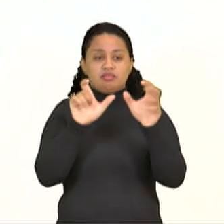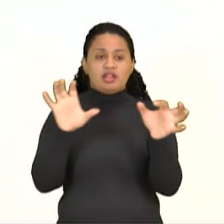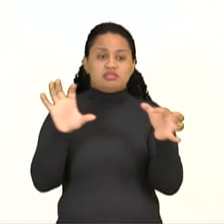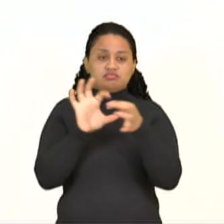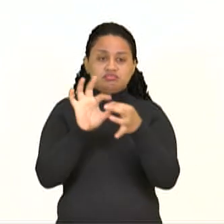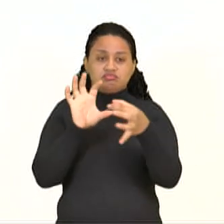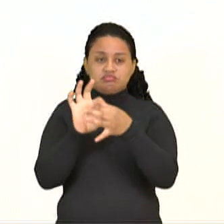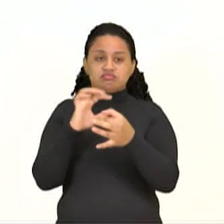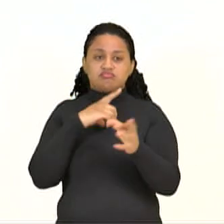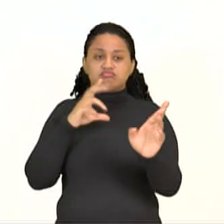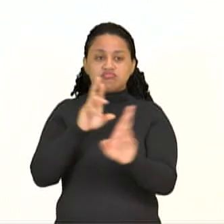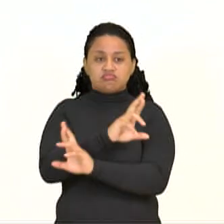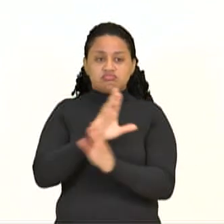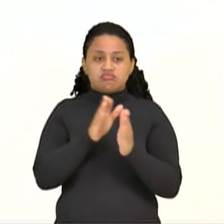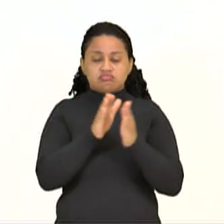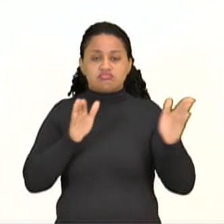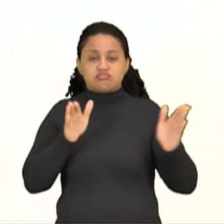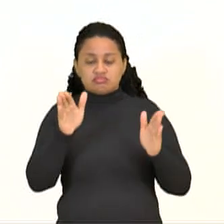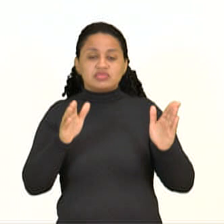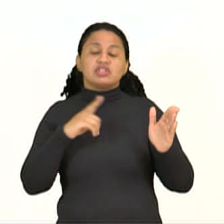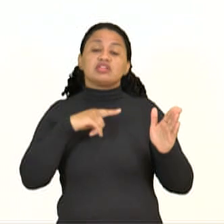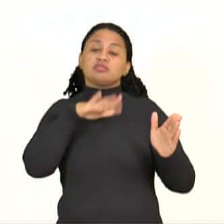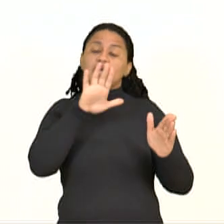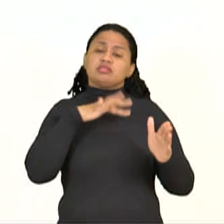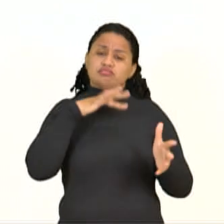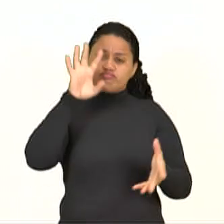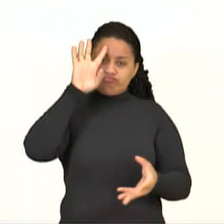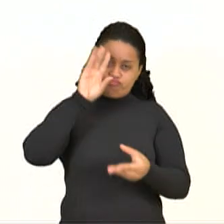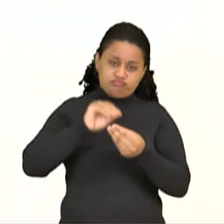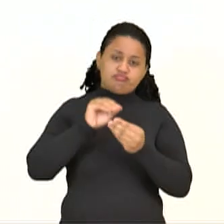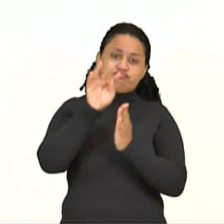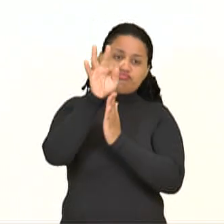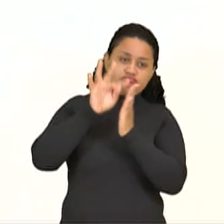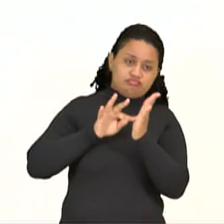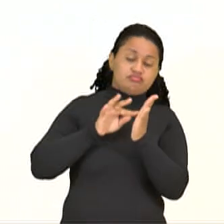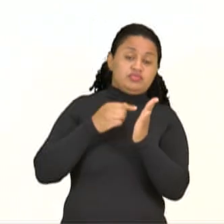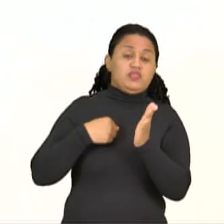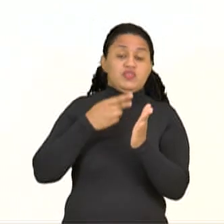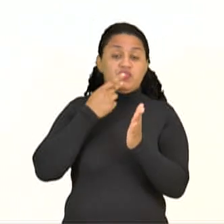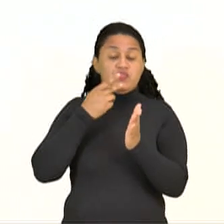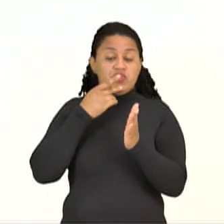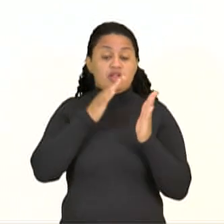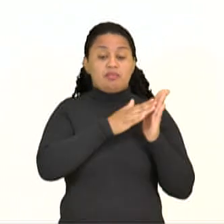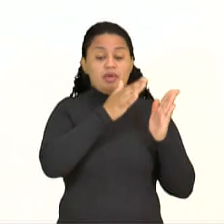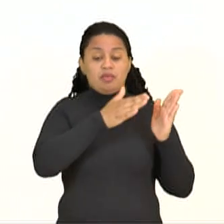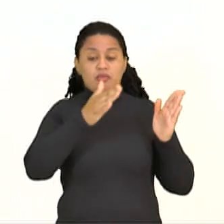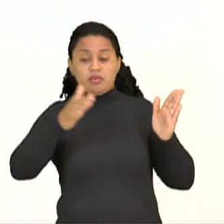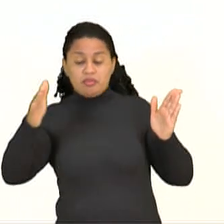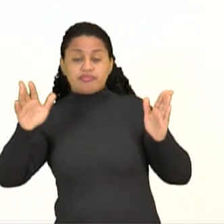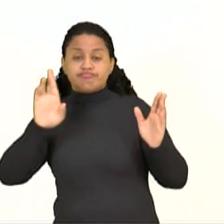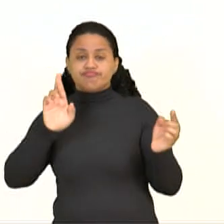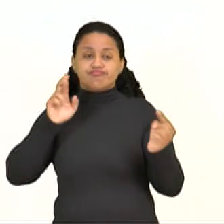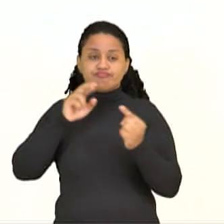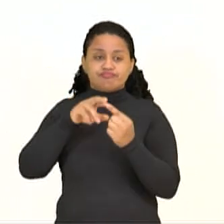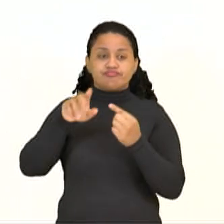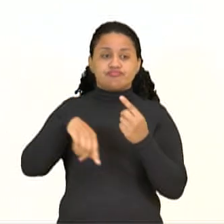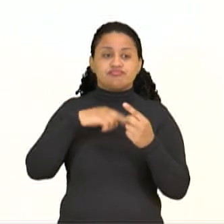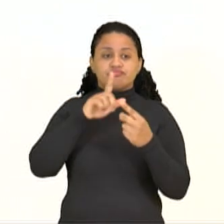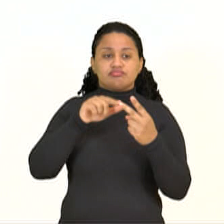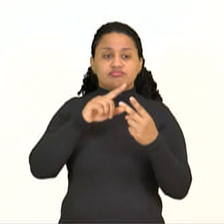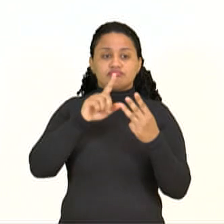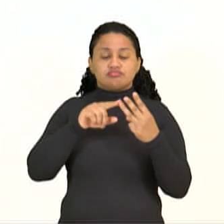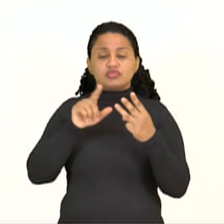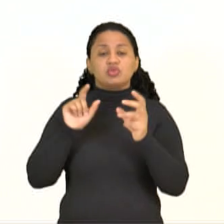relações entre os períodos, dando maior coesão ao texto. É isso que a gente chama de cadeias de correferenciação. E o uso